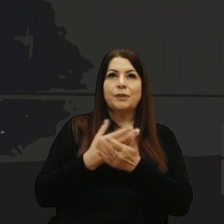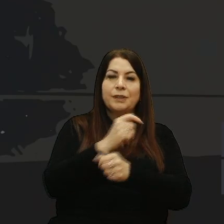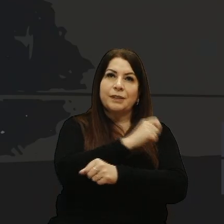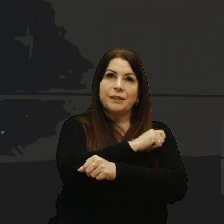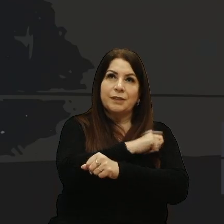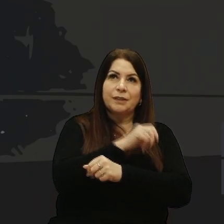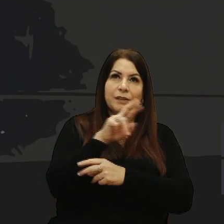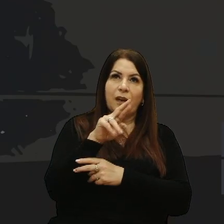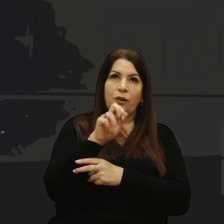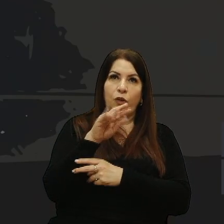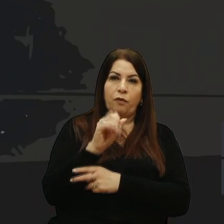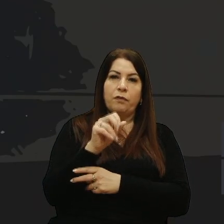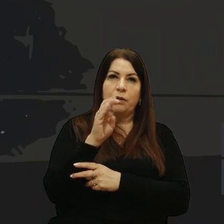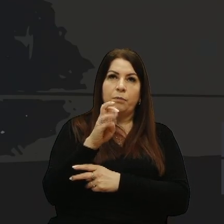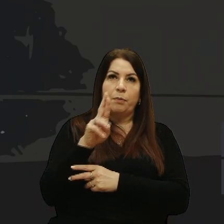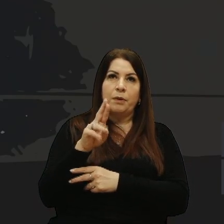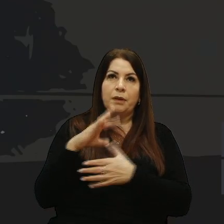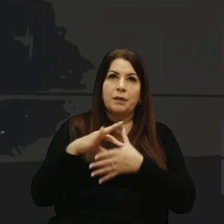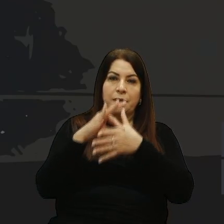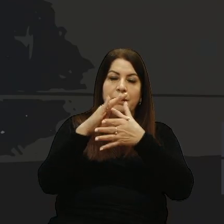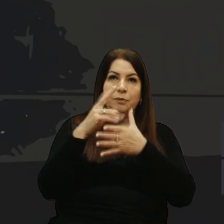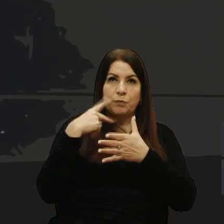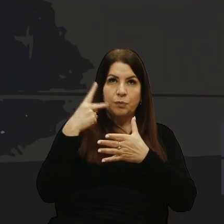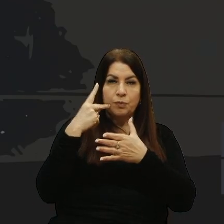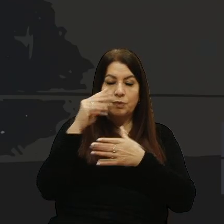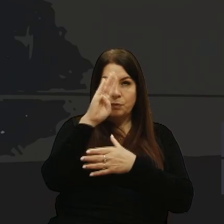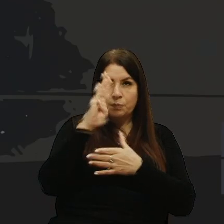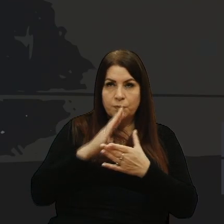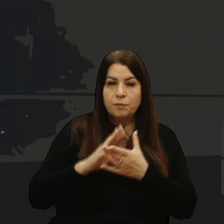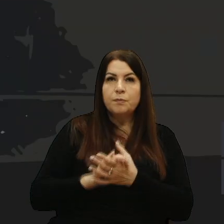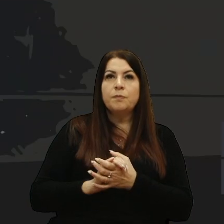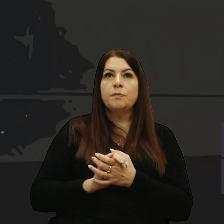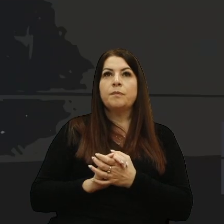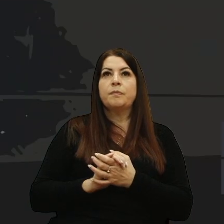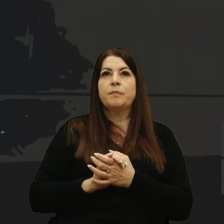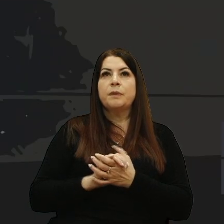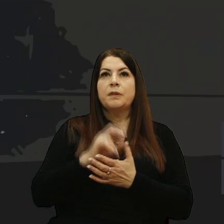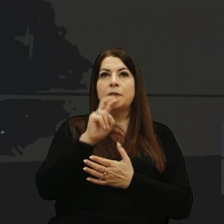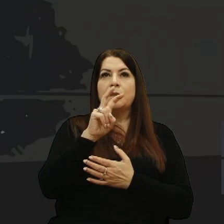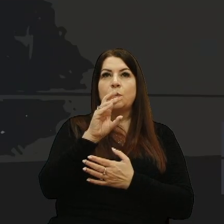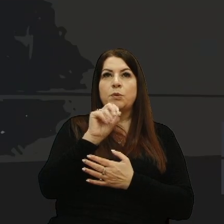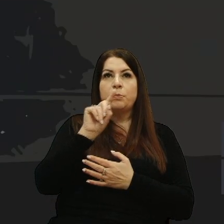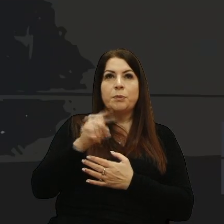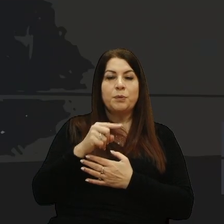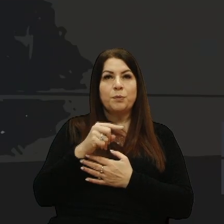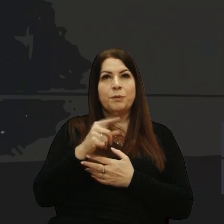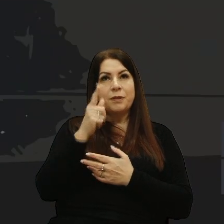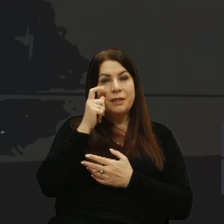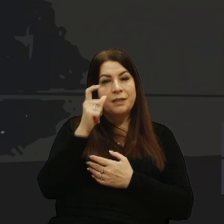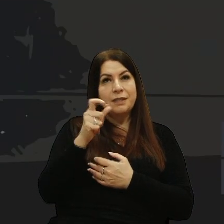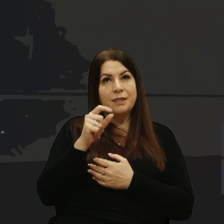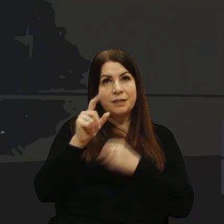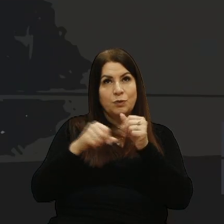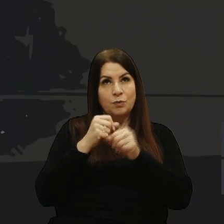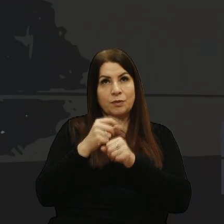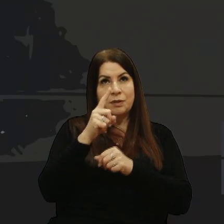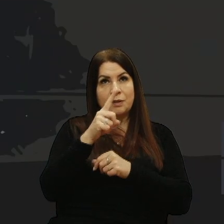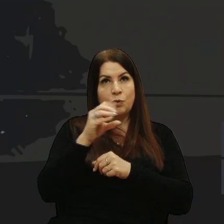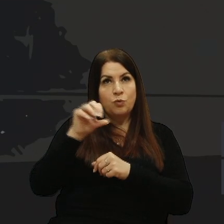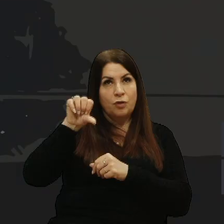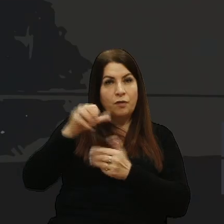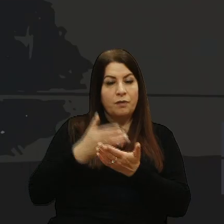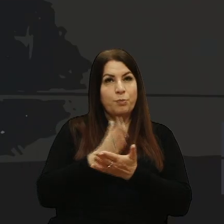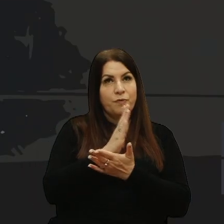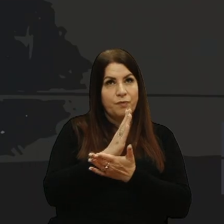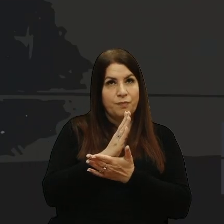do Renova BR, que é uma escola de lideranças políticas no Brasil. 50 mil interessados na seleção desse ano, 109